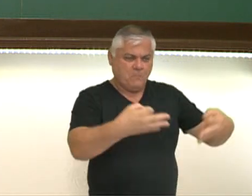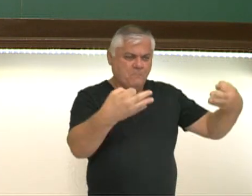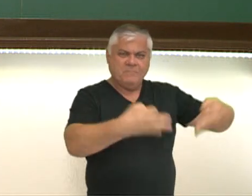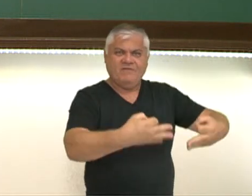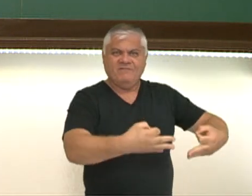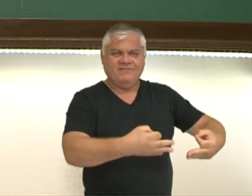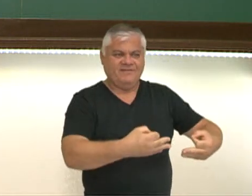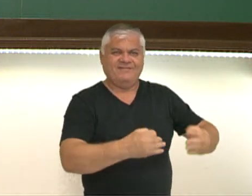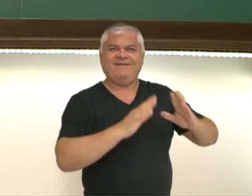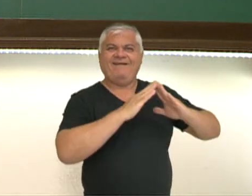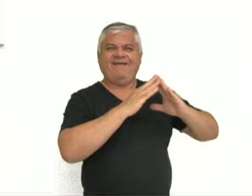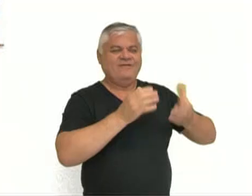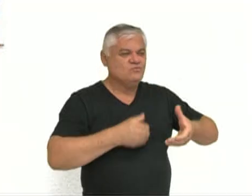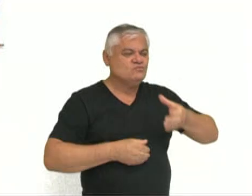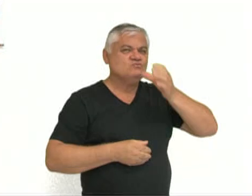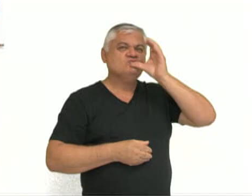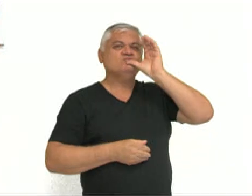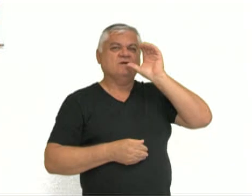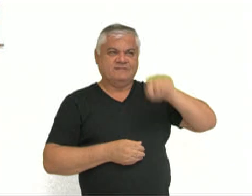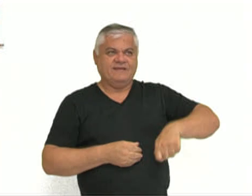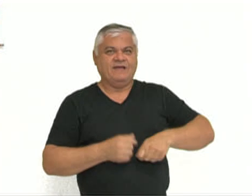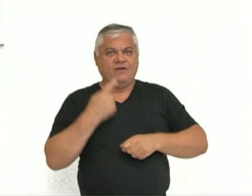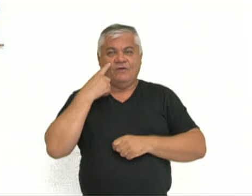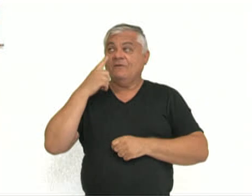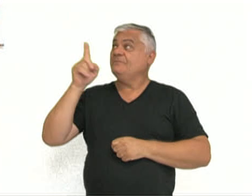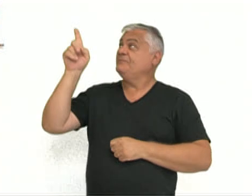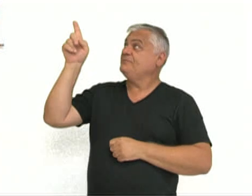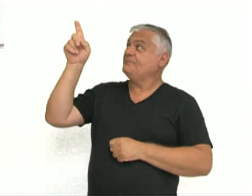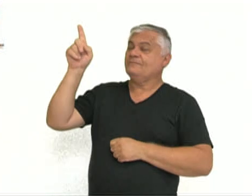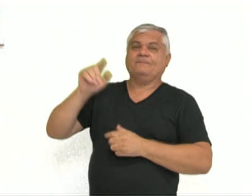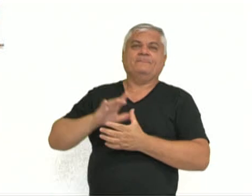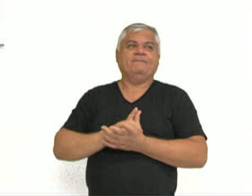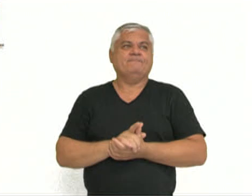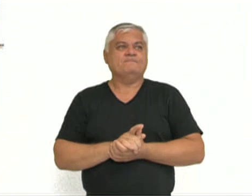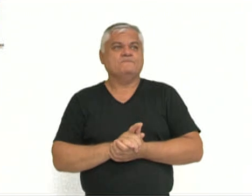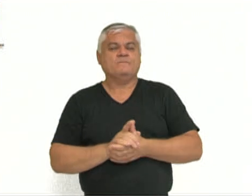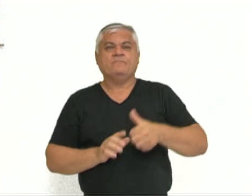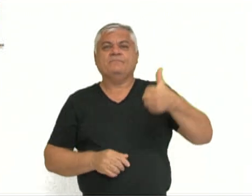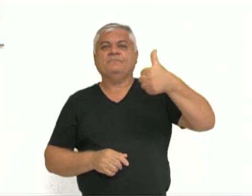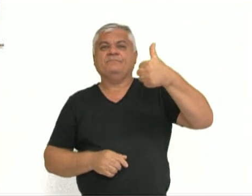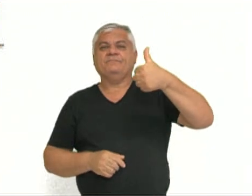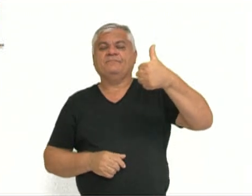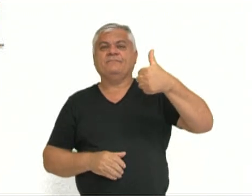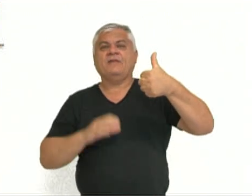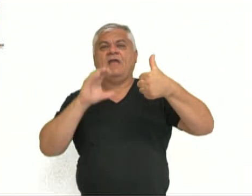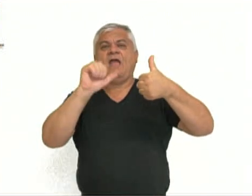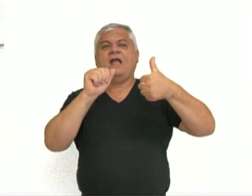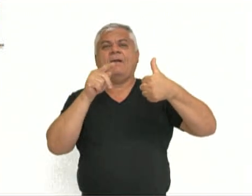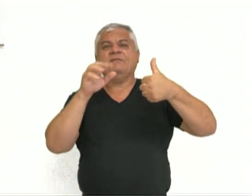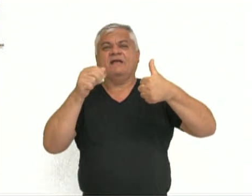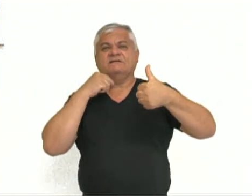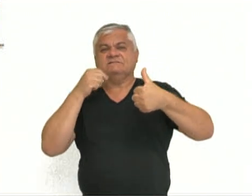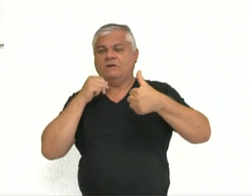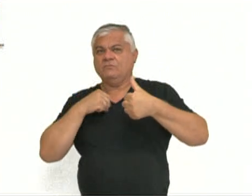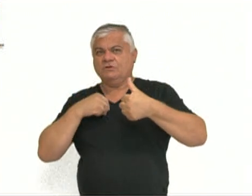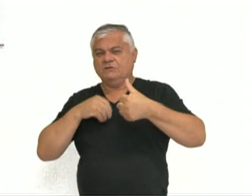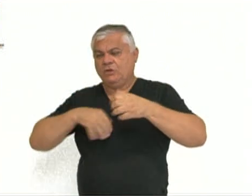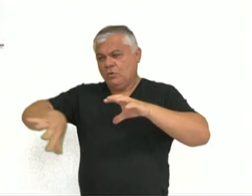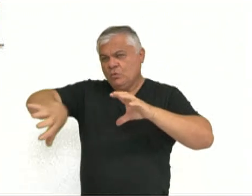nossa casa. As etapas são essas aqui, ó. Vamos lá. Etapa número 1, a captação, quando a água é